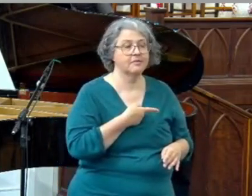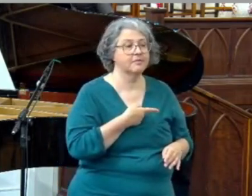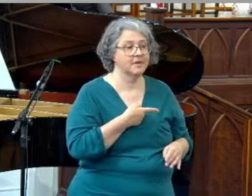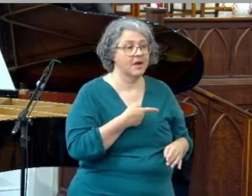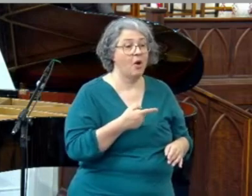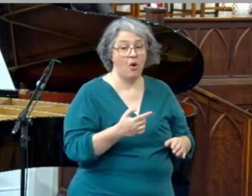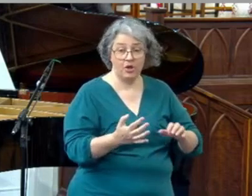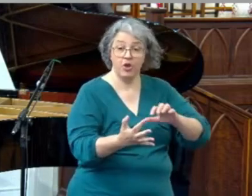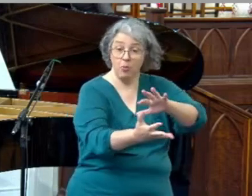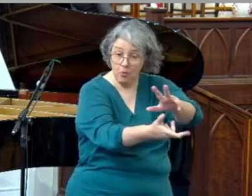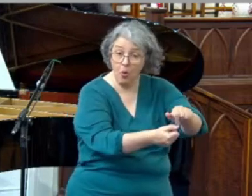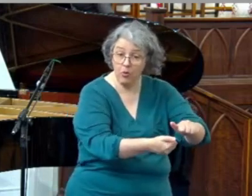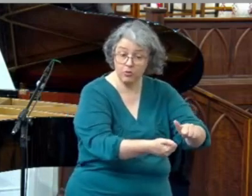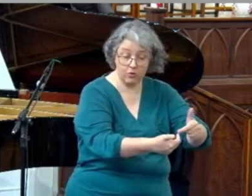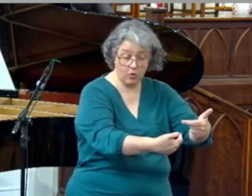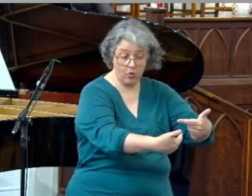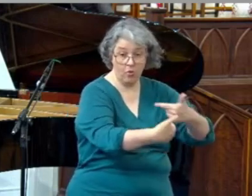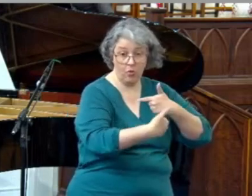mundo.